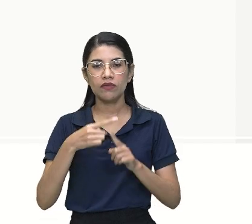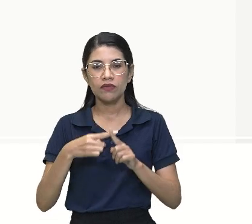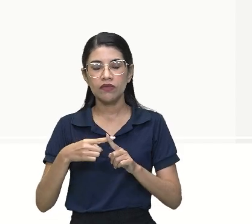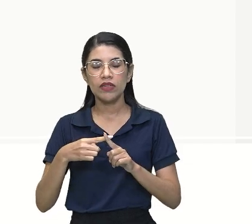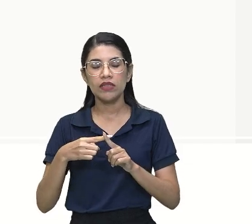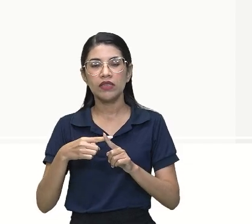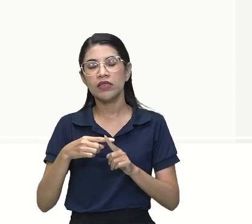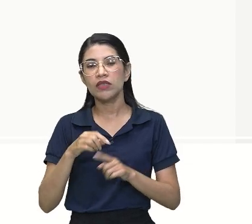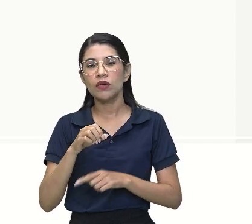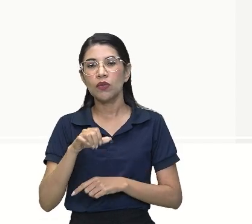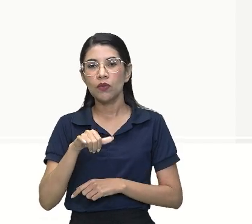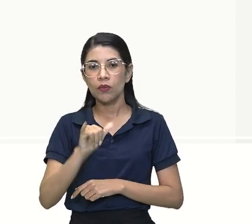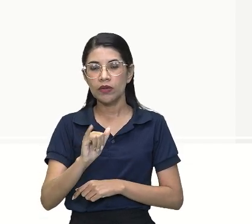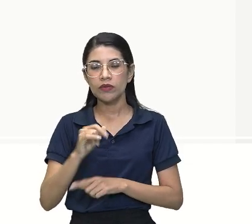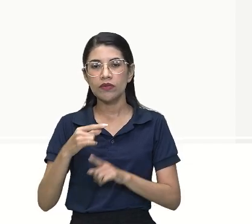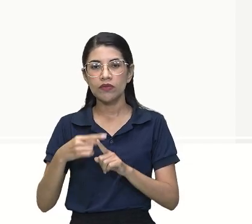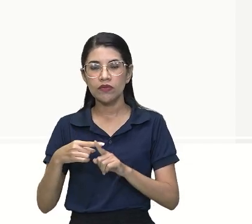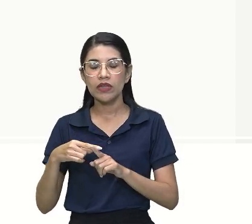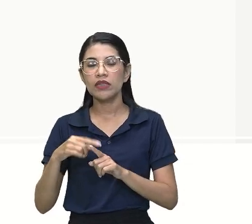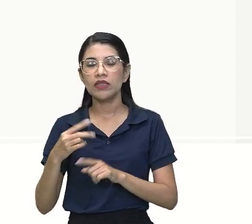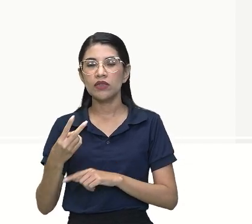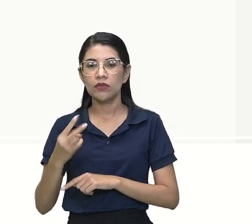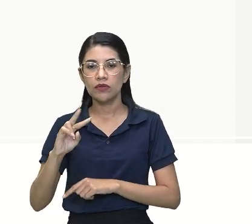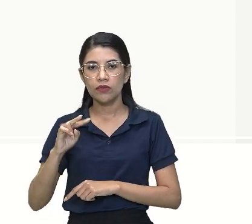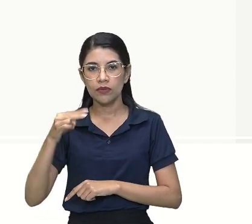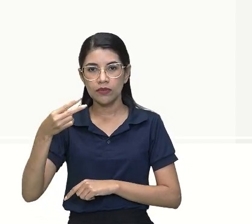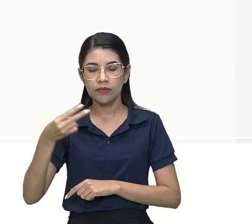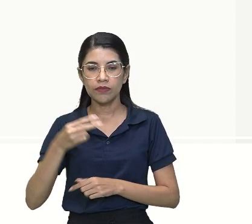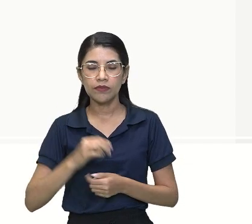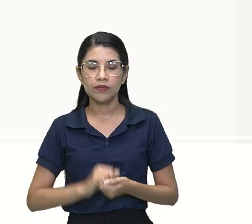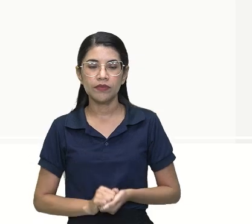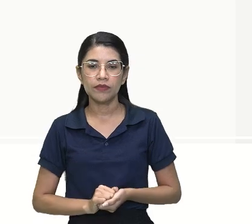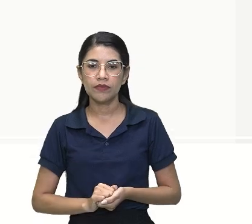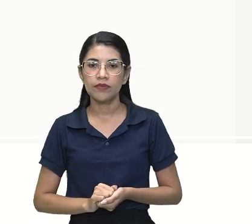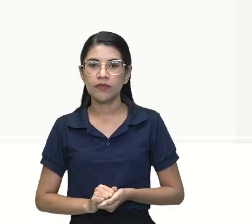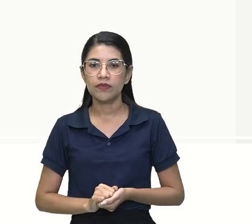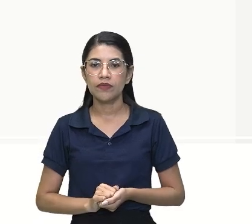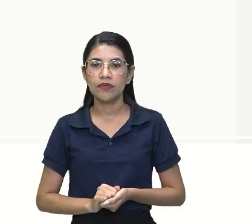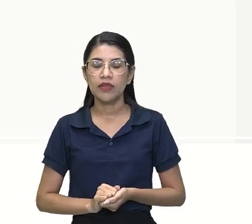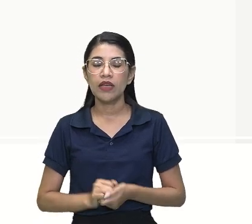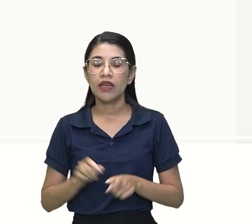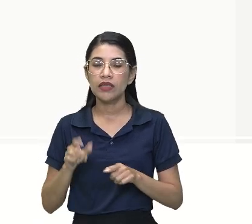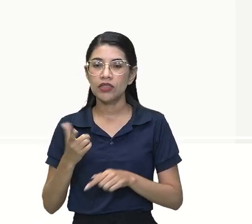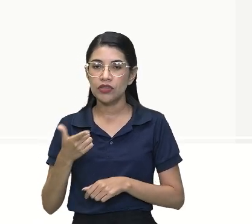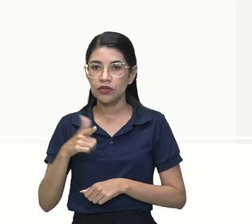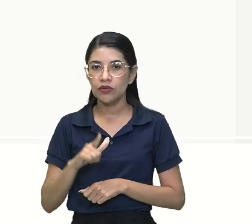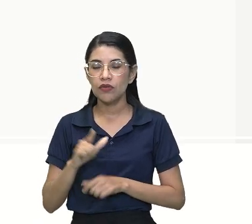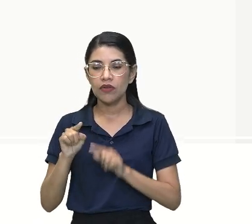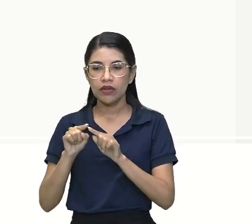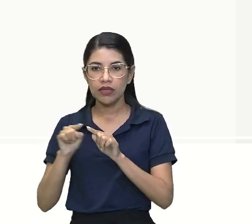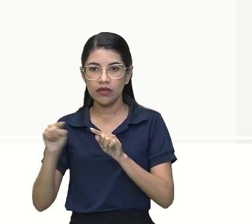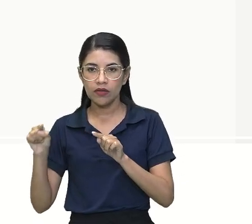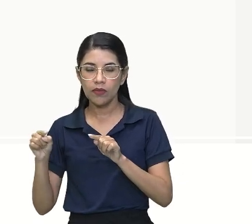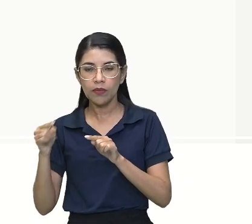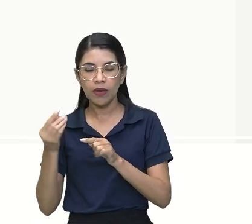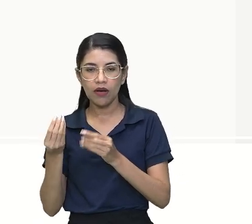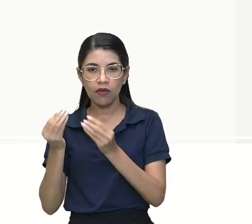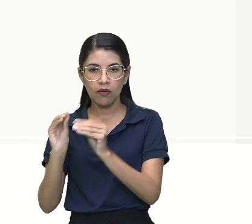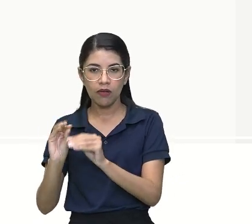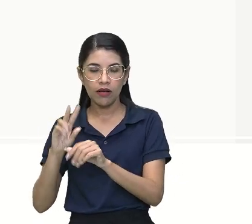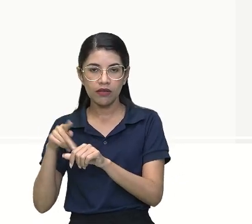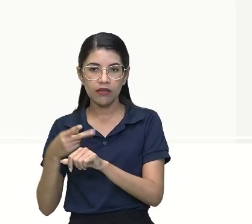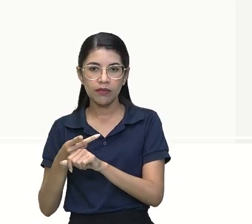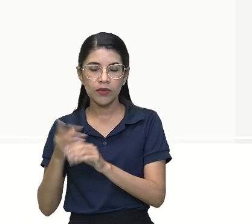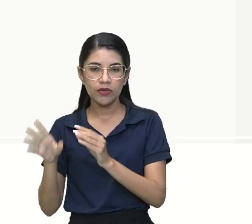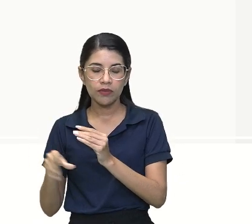O primeiro vezes o segundo. Tá? Então, eu vou deixar aqui um mais e, novamente, um espaço aqui, tá?